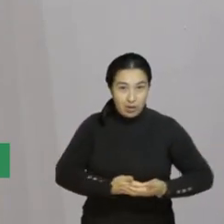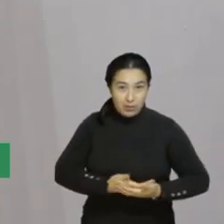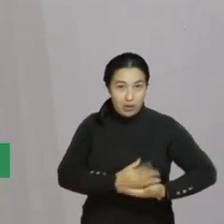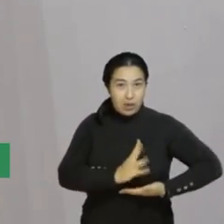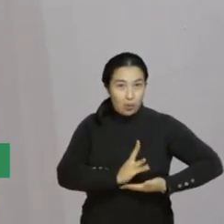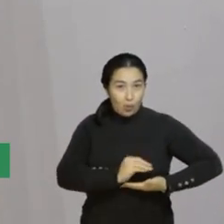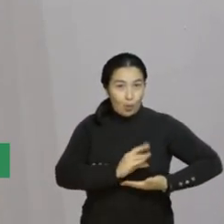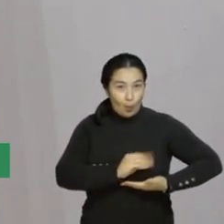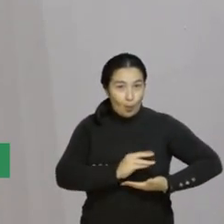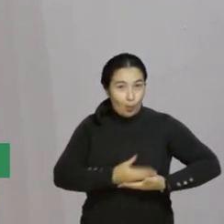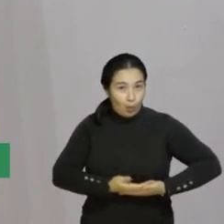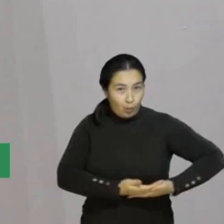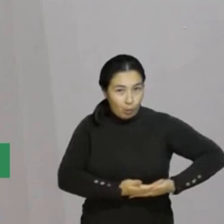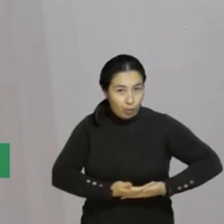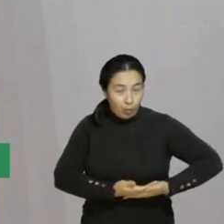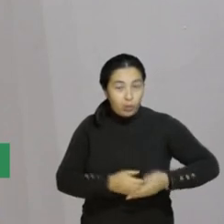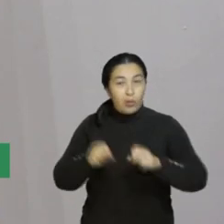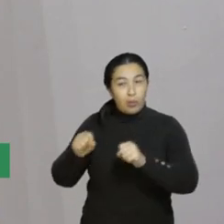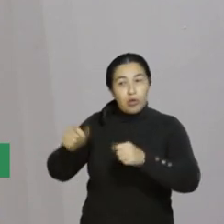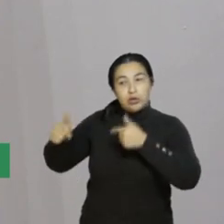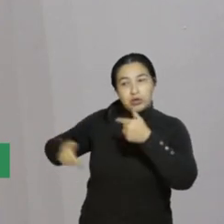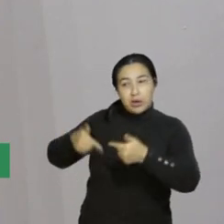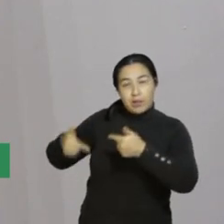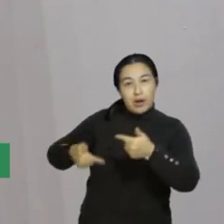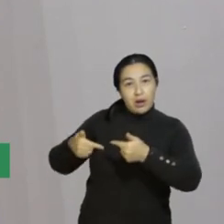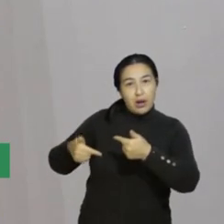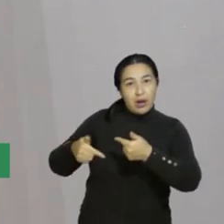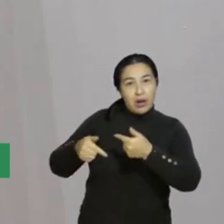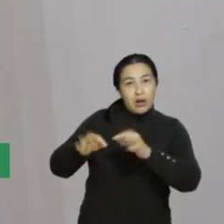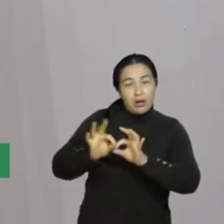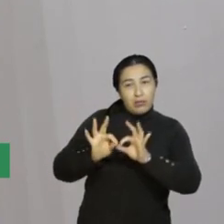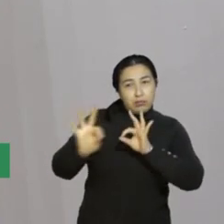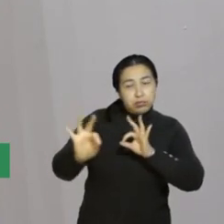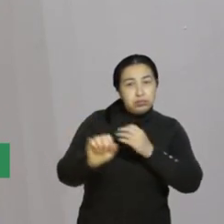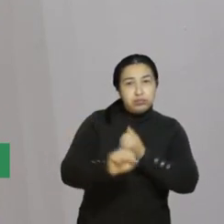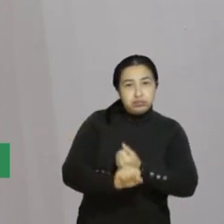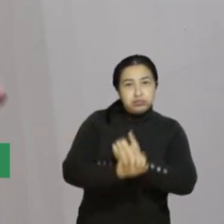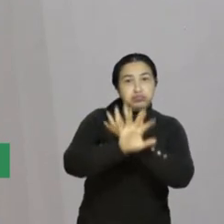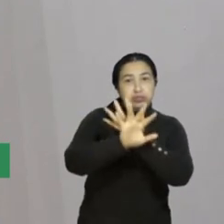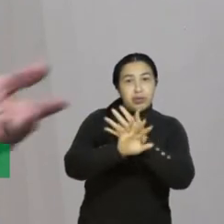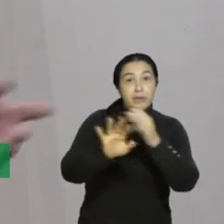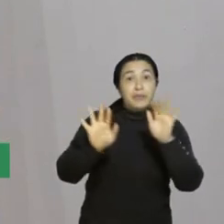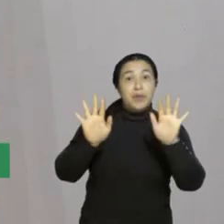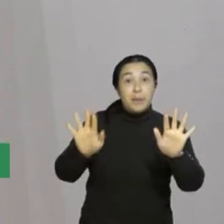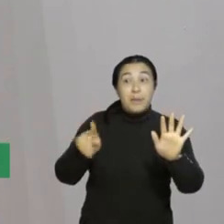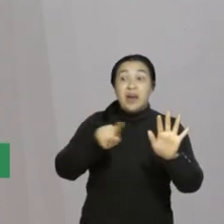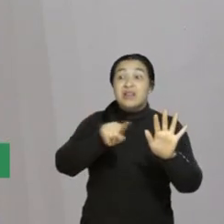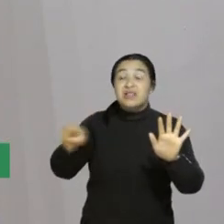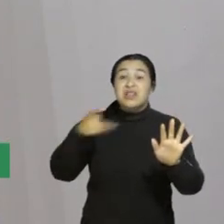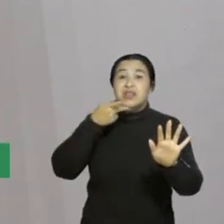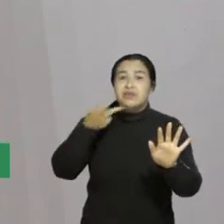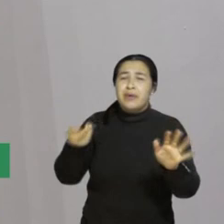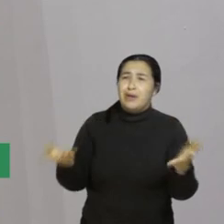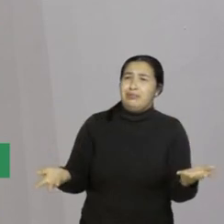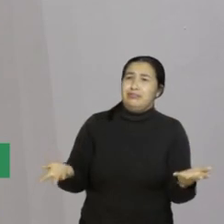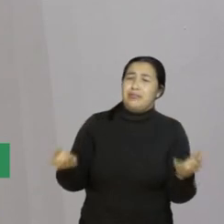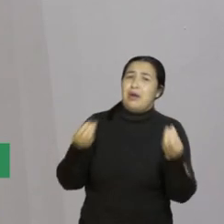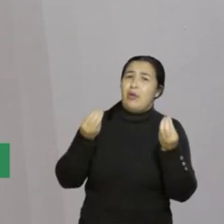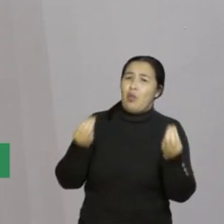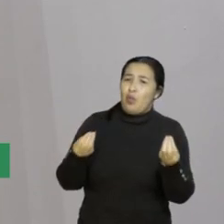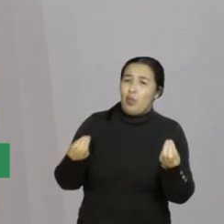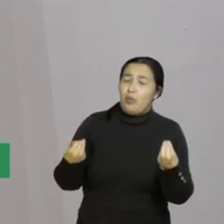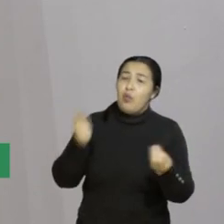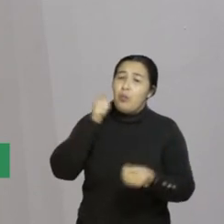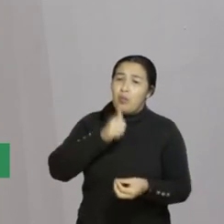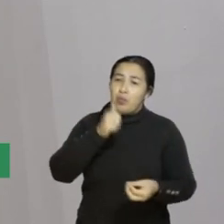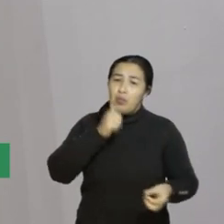poder trabalhar online. E, na ocasião, falaram que, pô, as presidiárias que podem cumprir